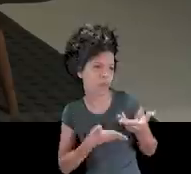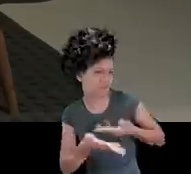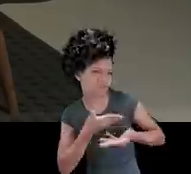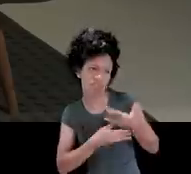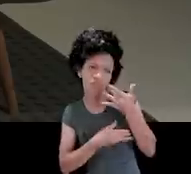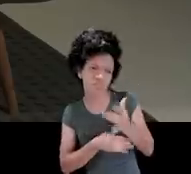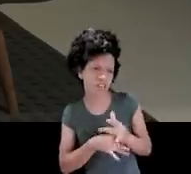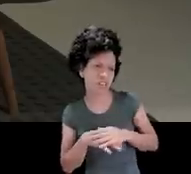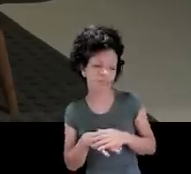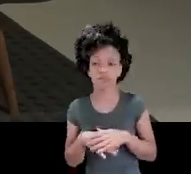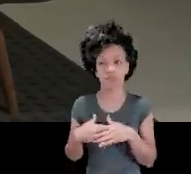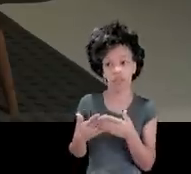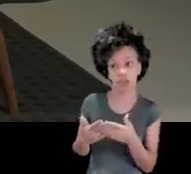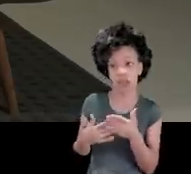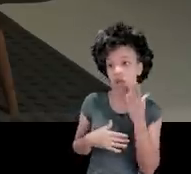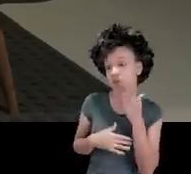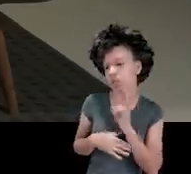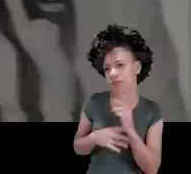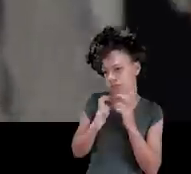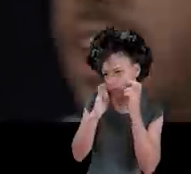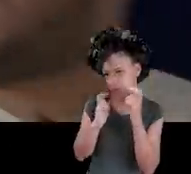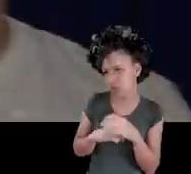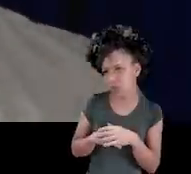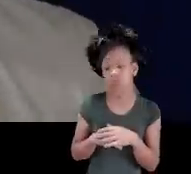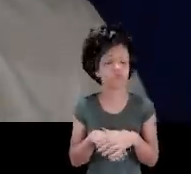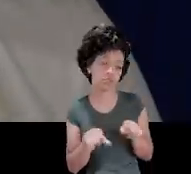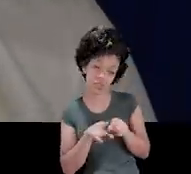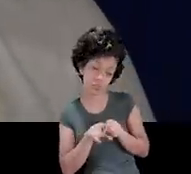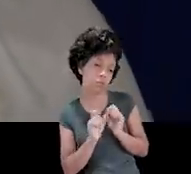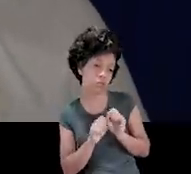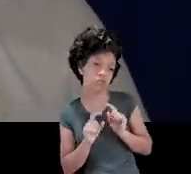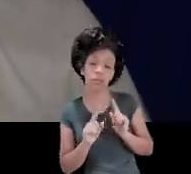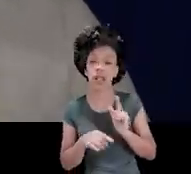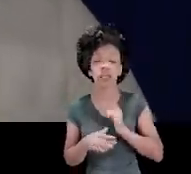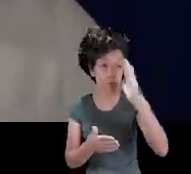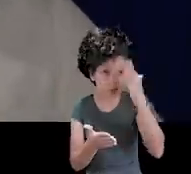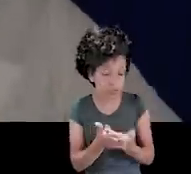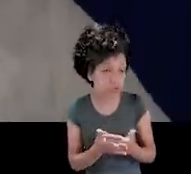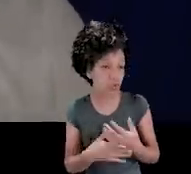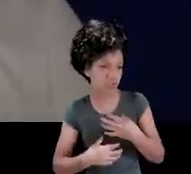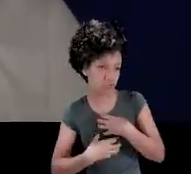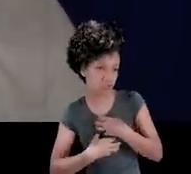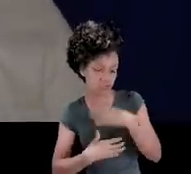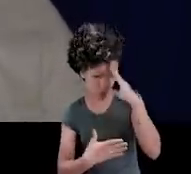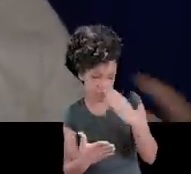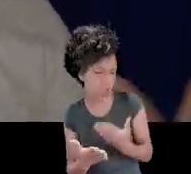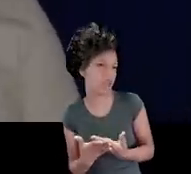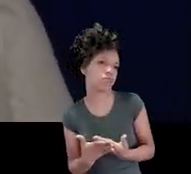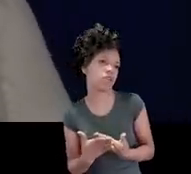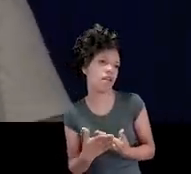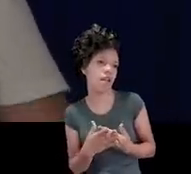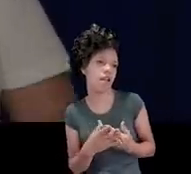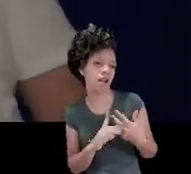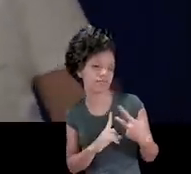Talvez não você sei. Não seja... Ousadia, mas eu sei que você não é tímida. Eu acho também. Também pode ser. Você sente com uma confiança. Qualquer movimento você vê como confiança atrai